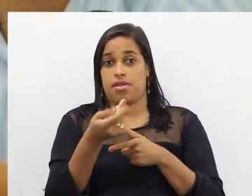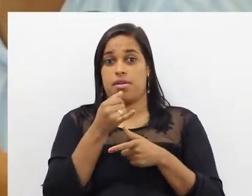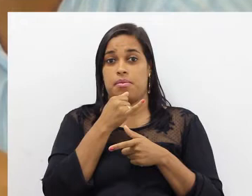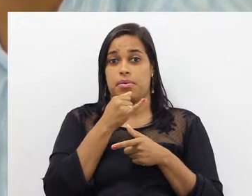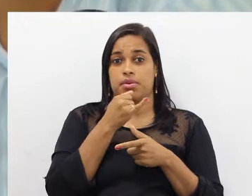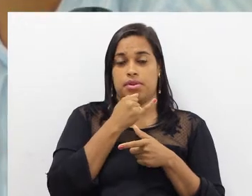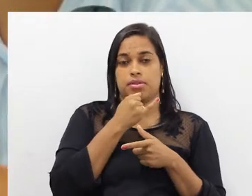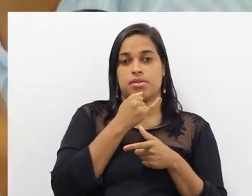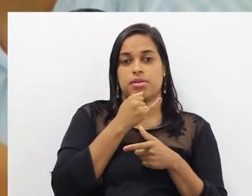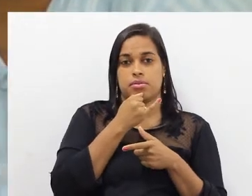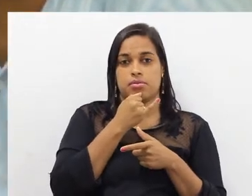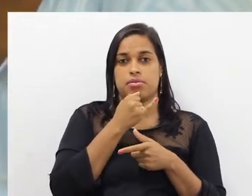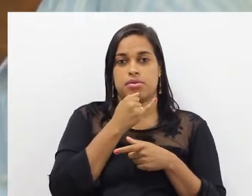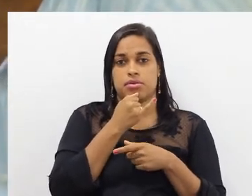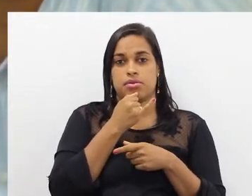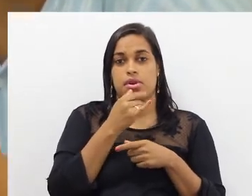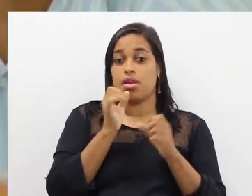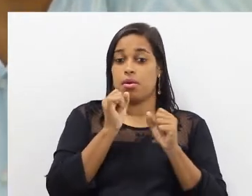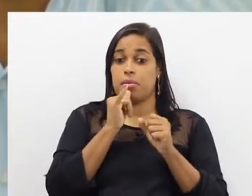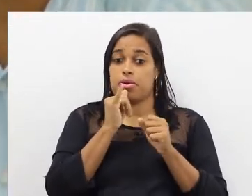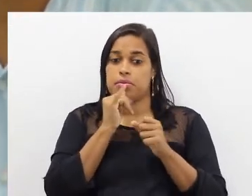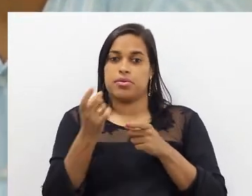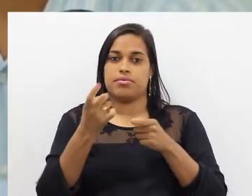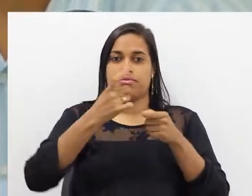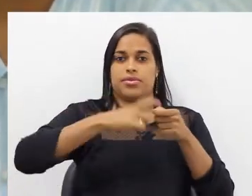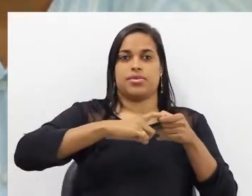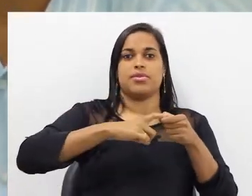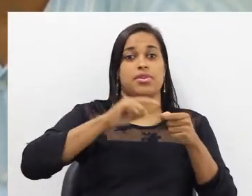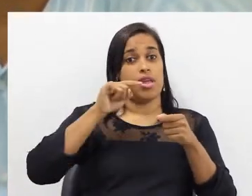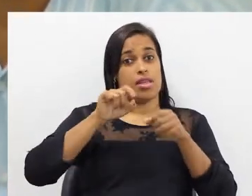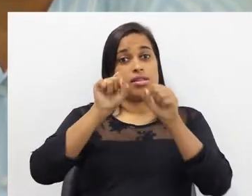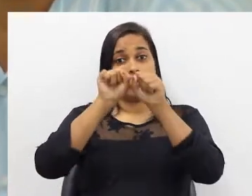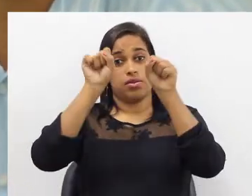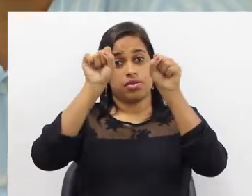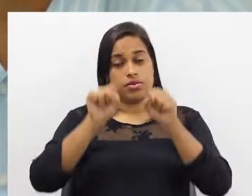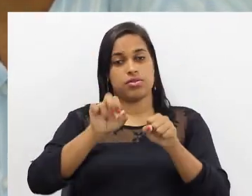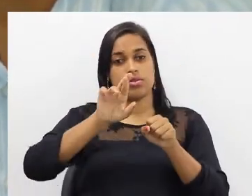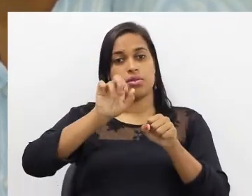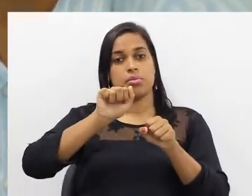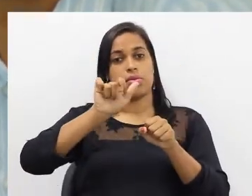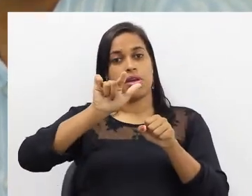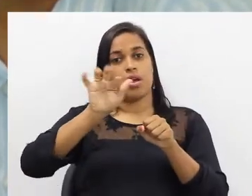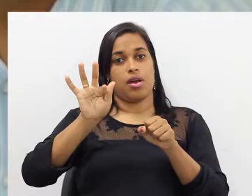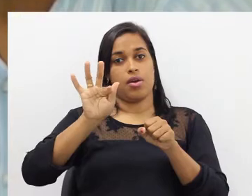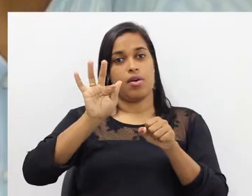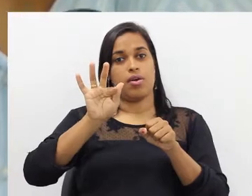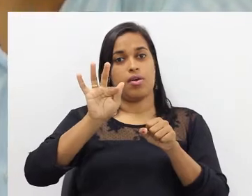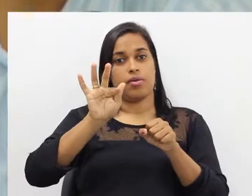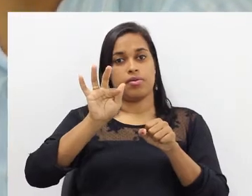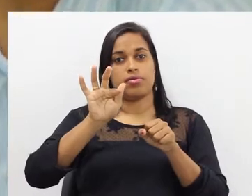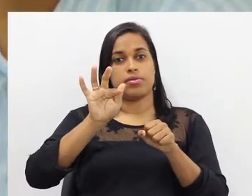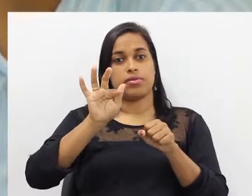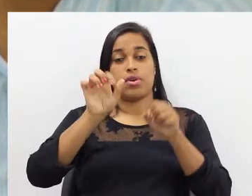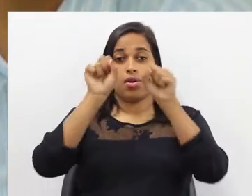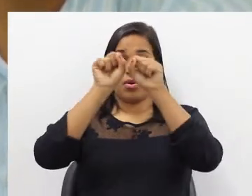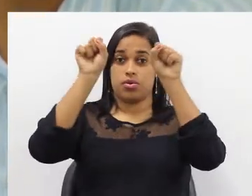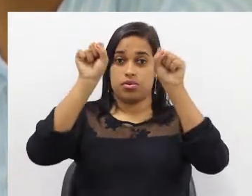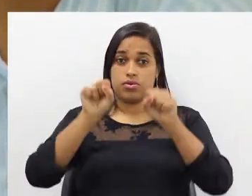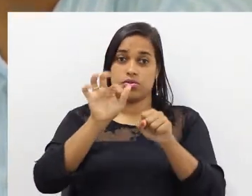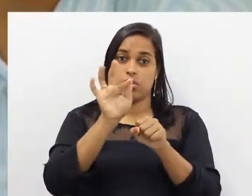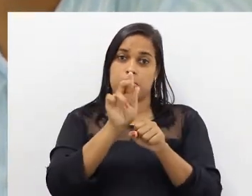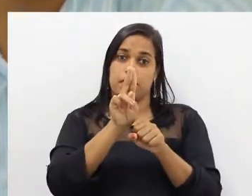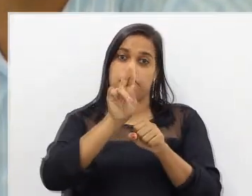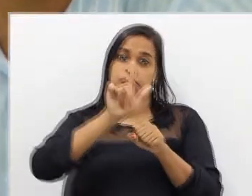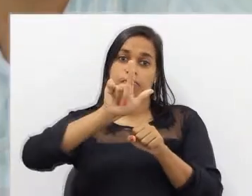encerrou a transmissão, e aí eu posso retornar. Esse é o sistema half duplex. O sistema full duplex é muito